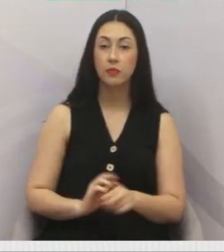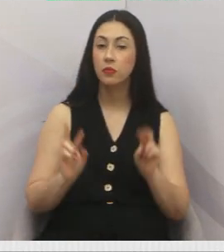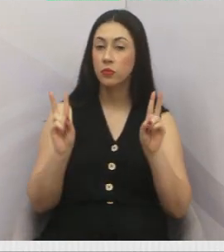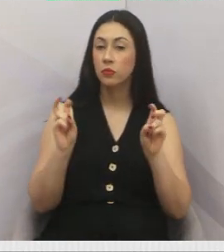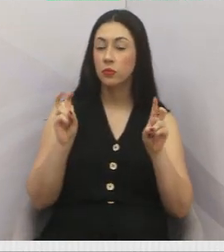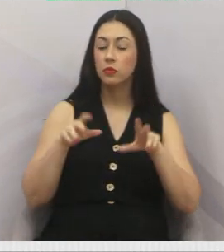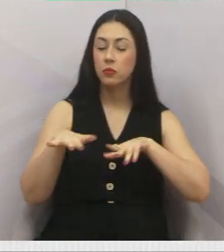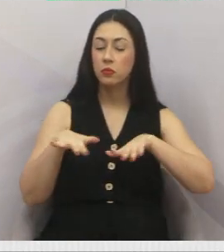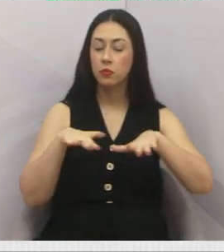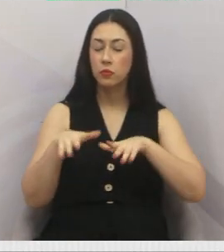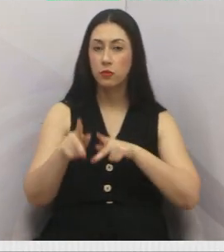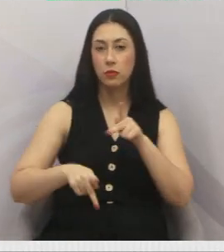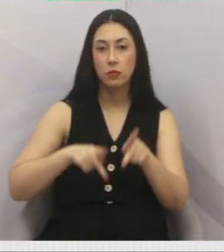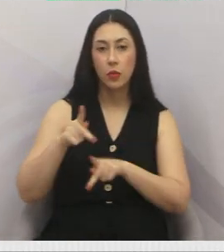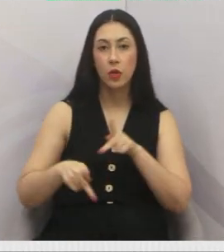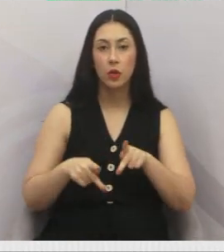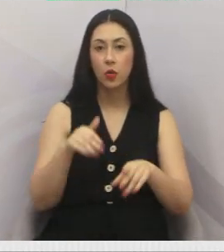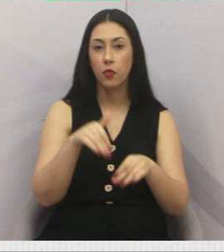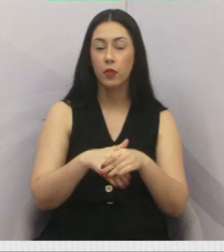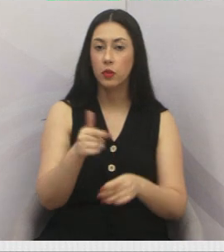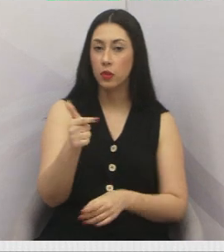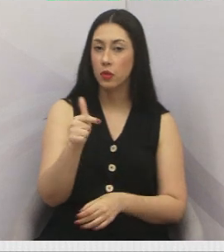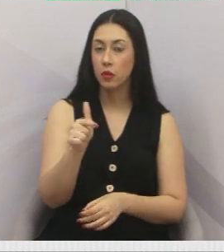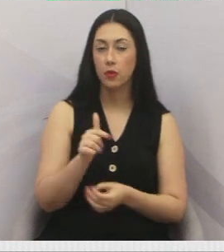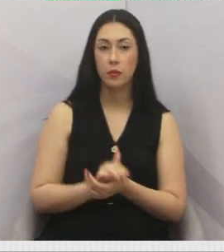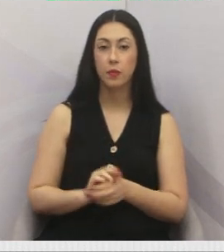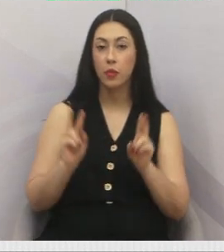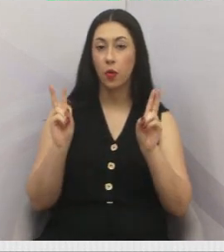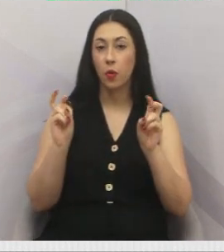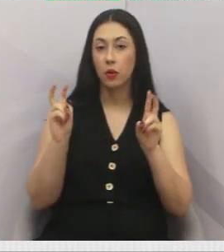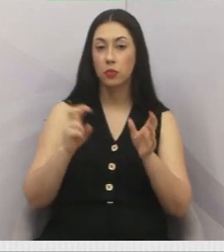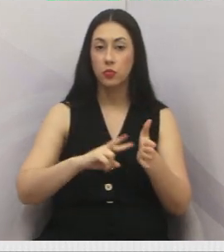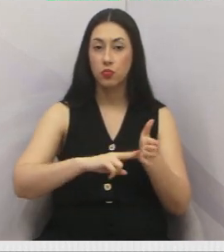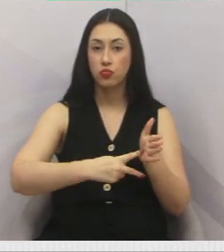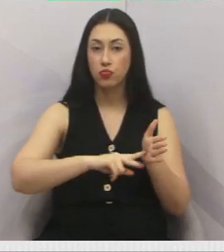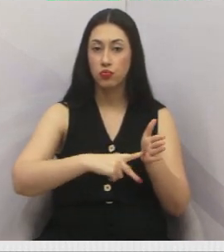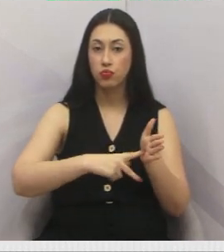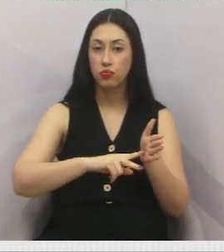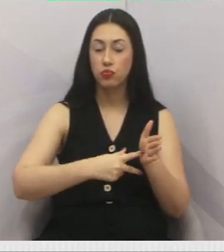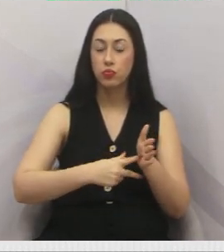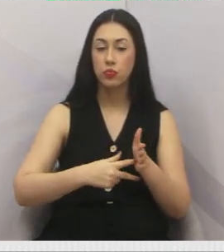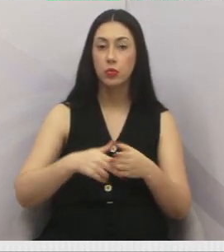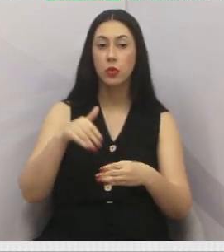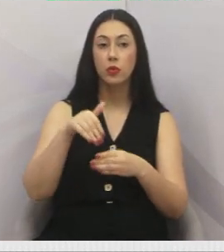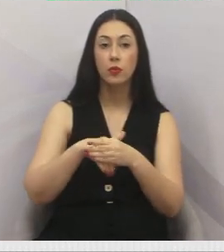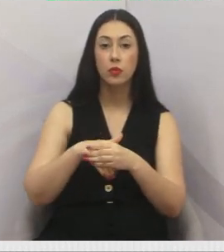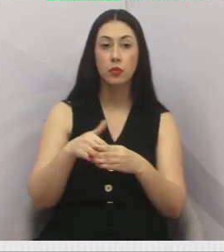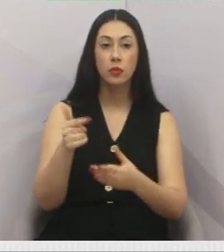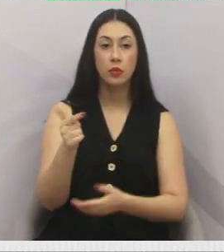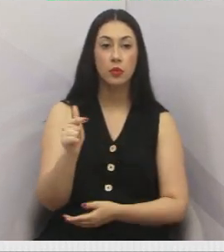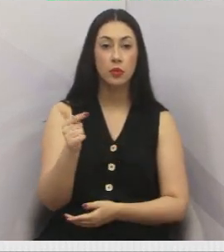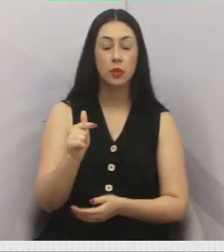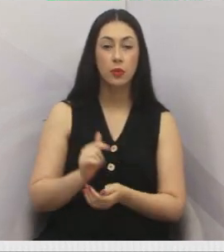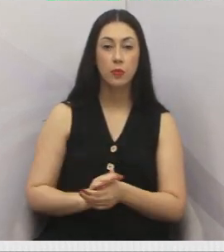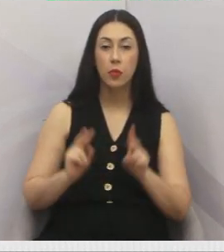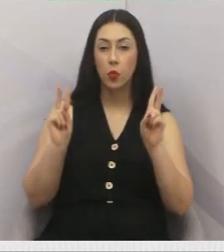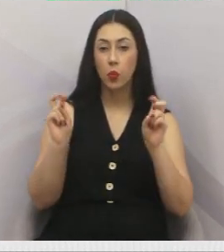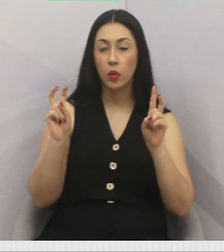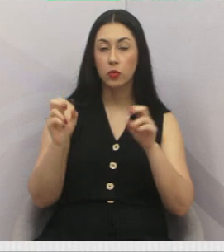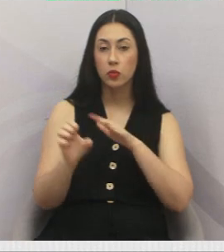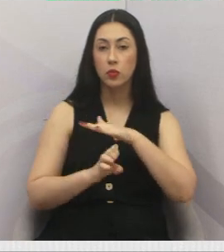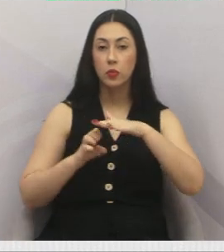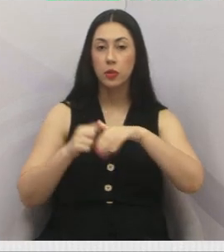Segmento Movimentos Populares e Coletivos, voto em branco. Segmento Entidade de Classe Sindical, voto em branco.